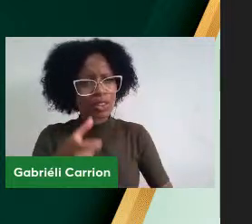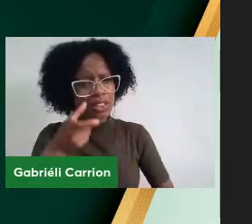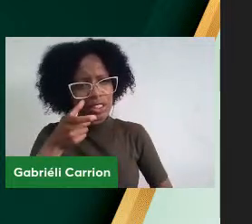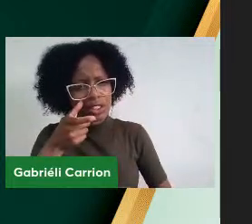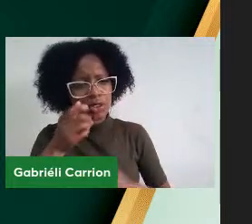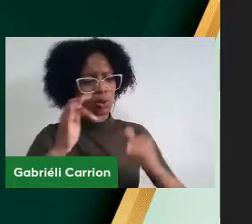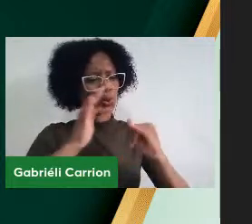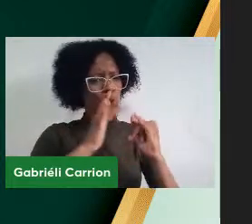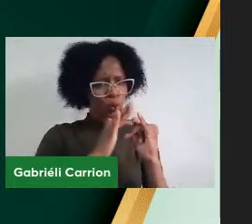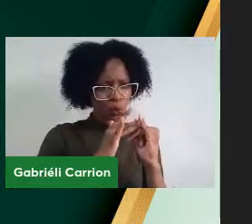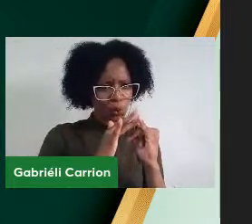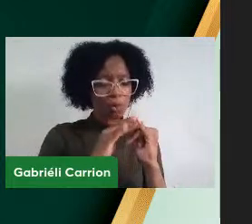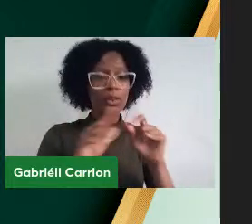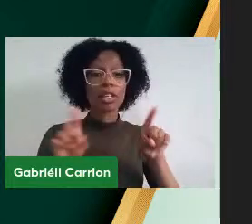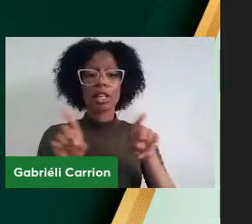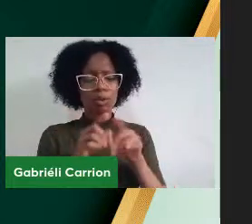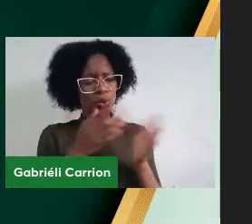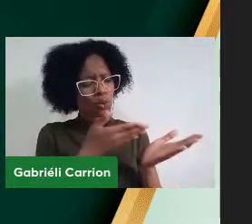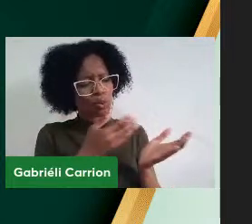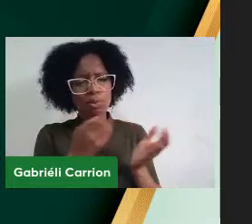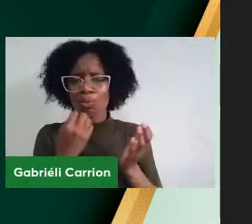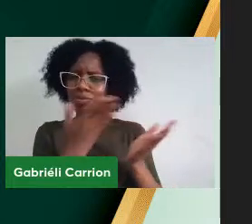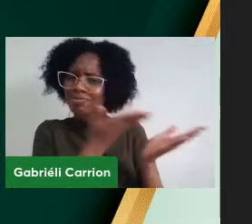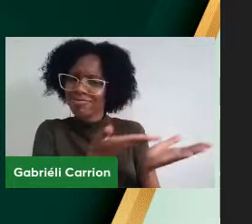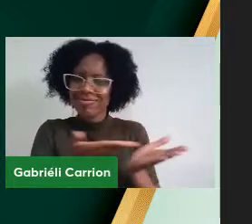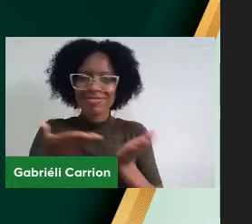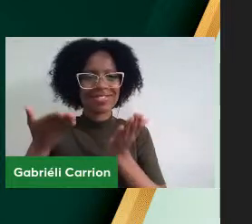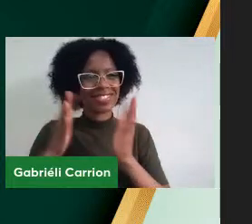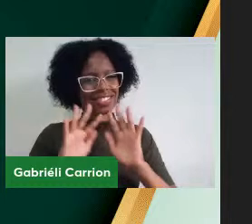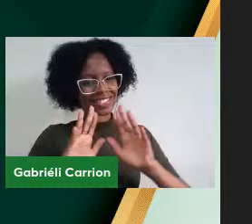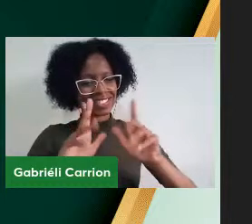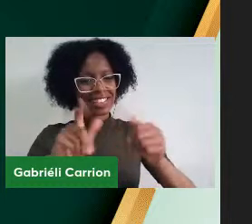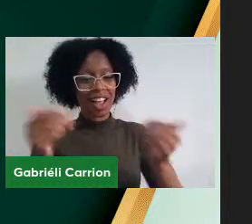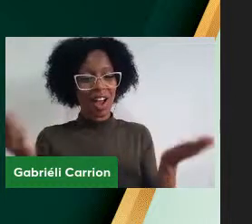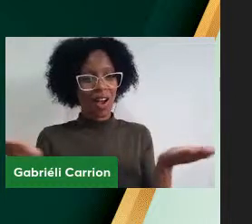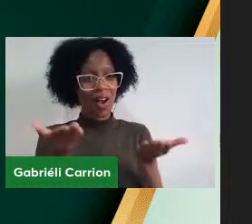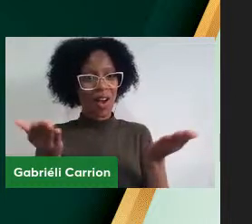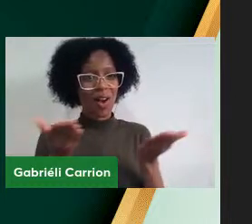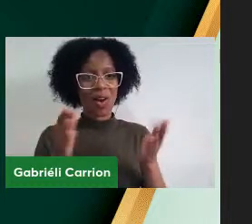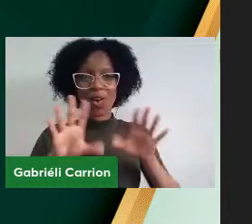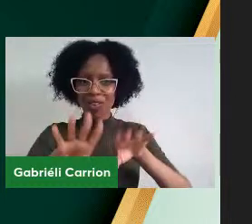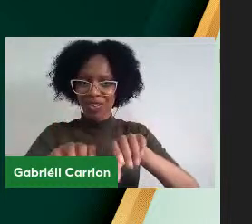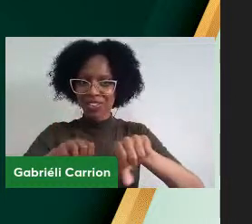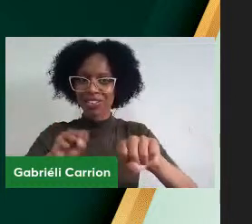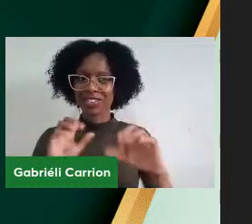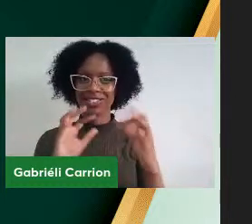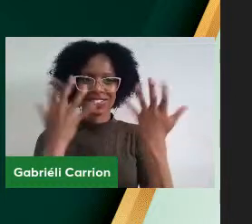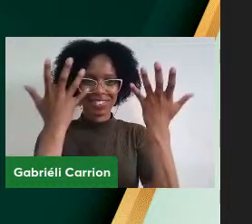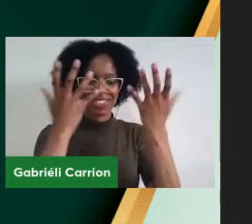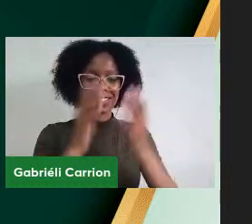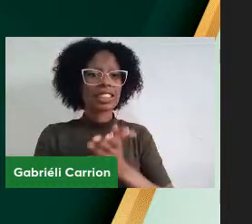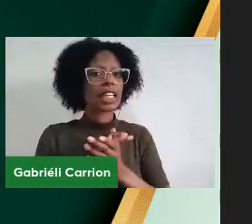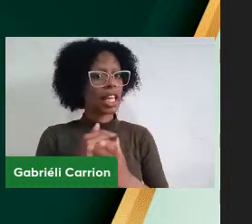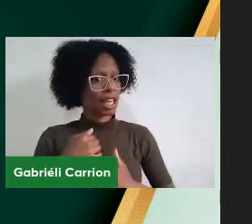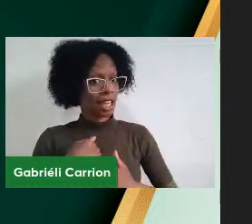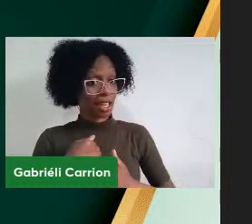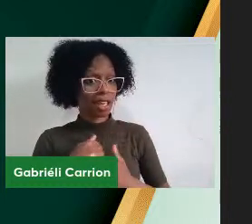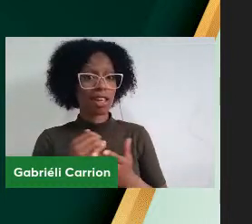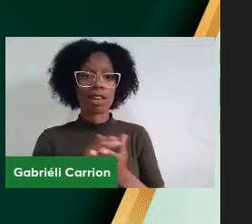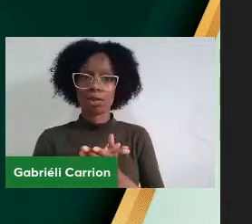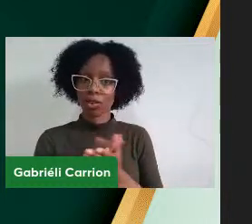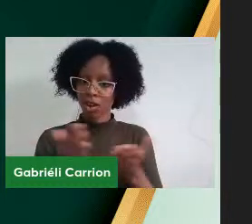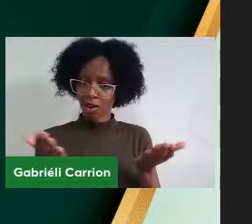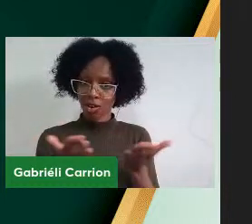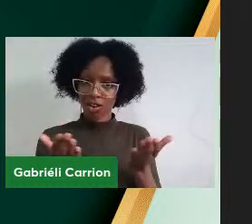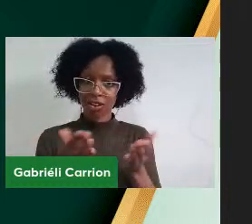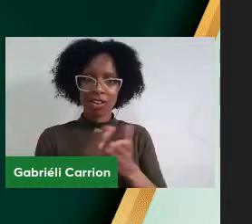do YouTube, sejam todos bem-vindos e bem-vindas a esta cerimônia de colação de grau. Eu, Shirley Grazielli